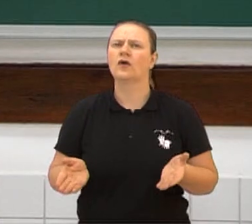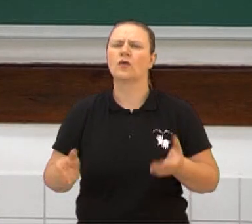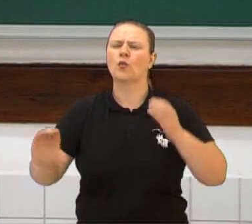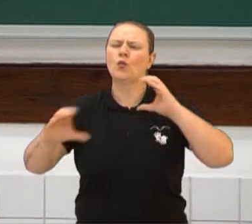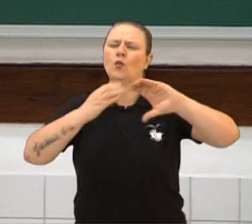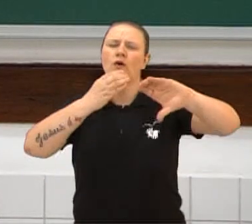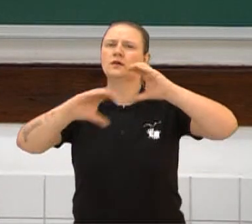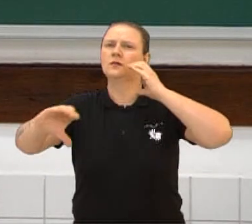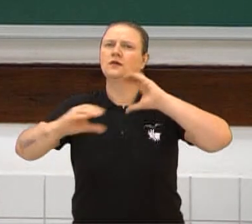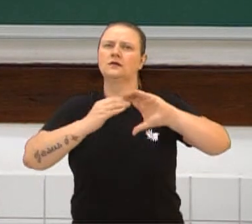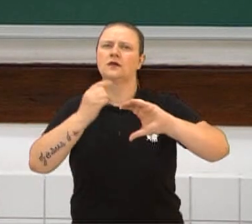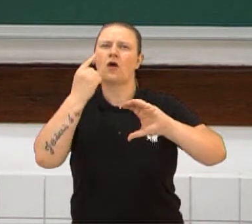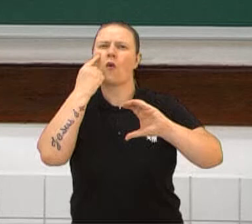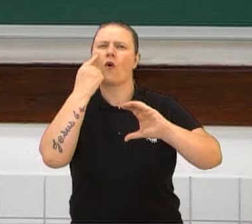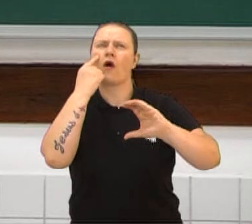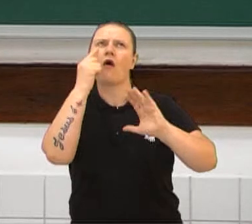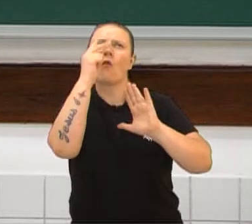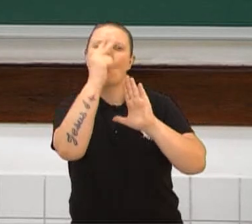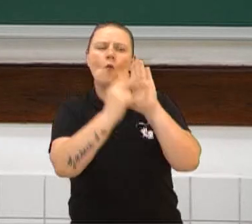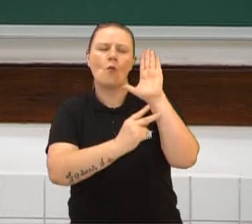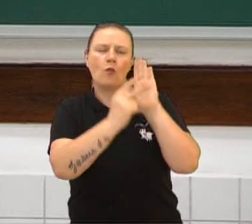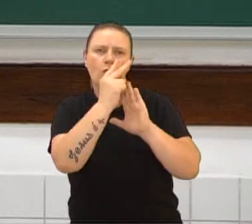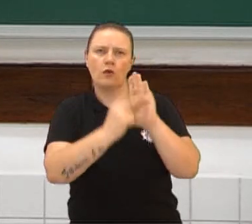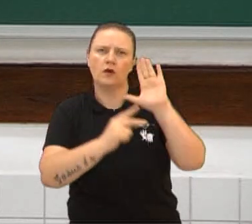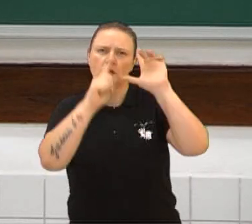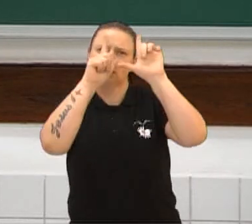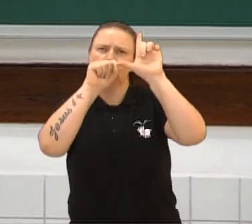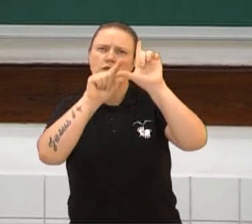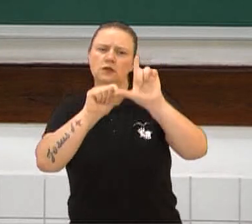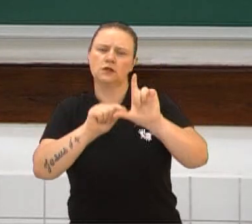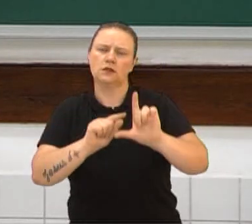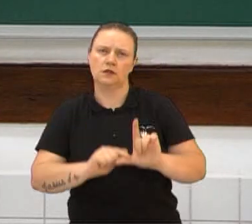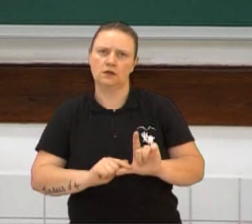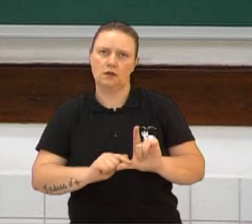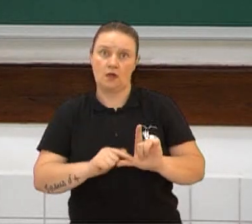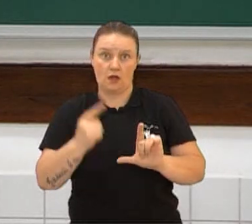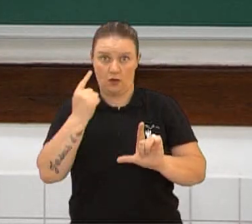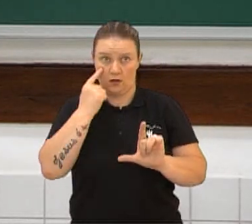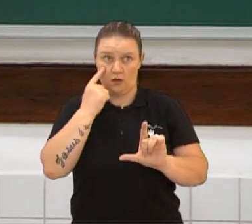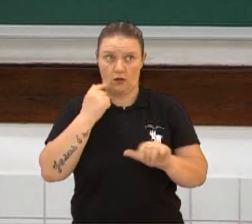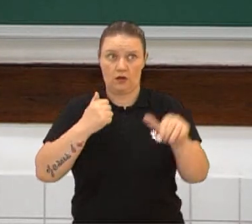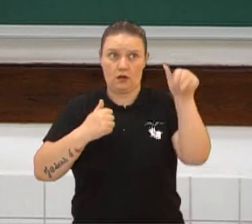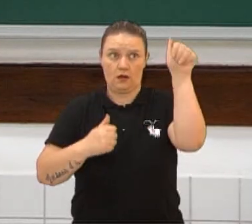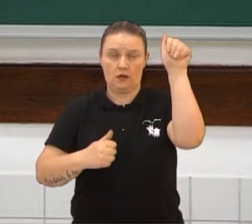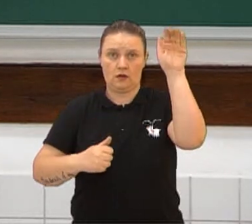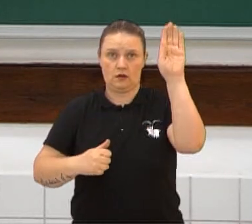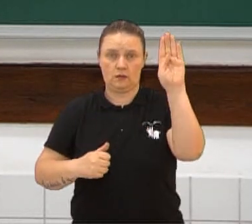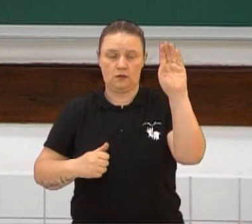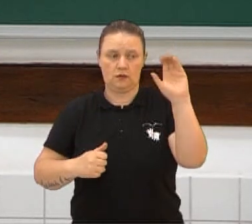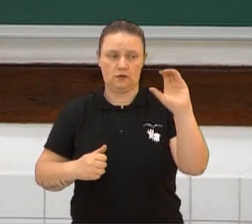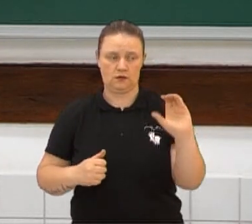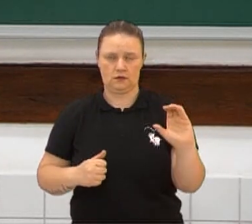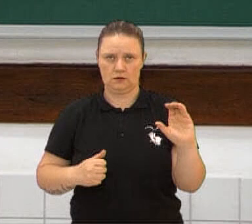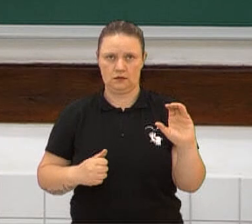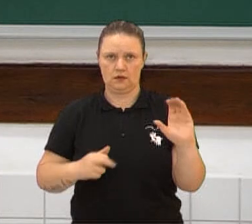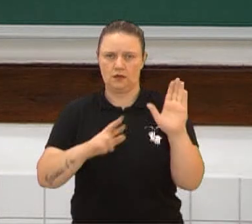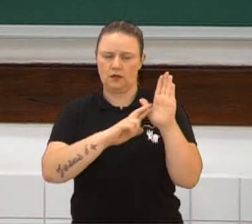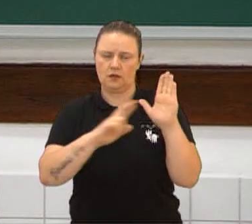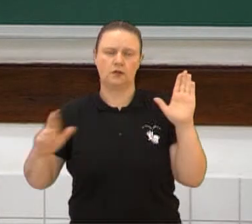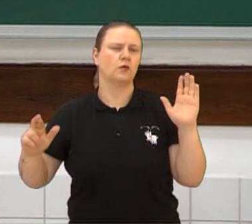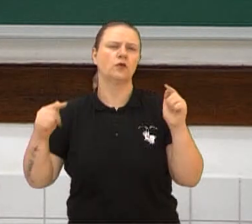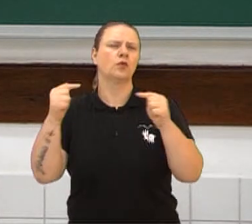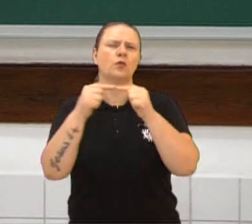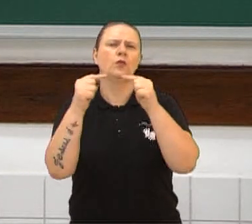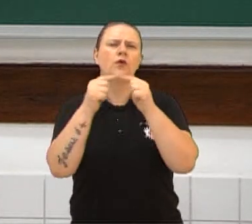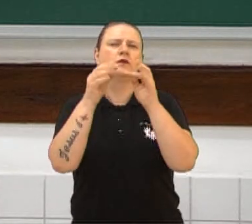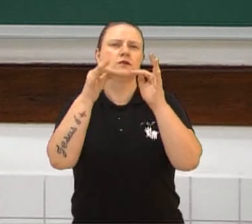canção que a gente acabou de analisar a letra, né? Analisem aqui as alternativas e assinalem quais são